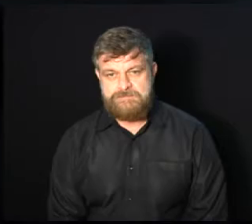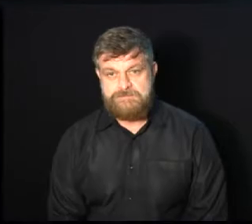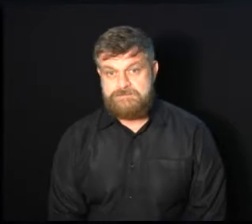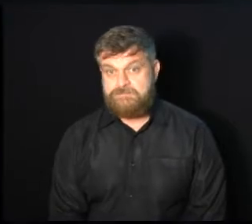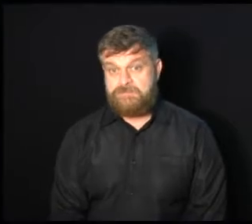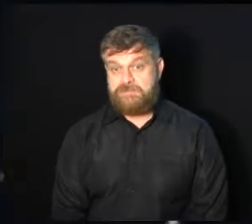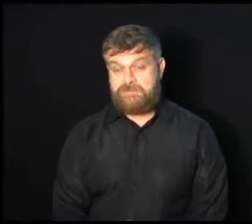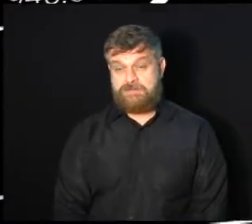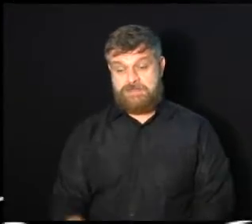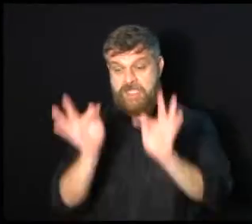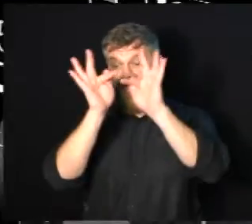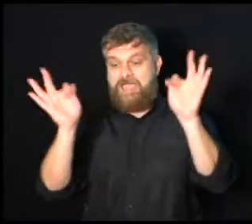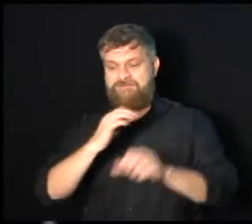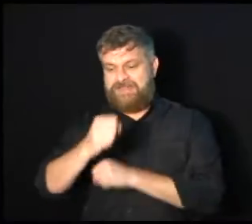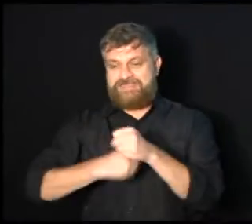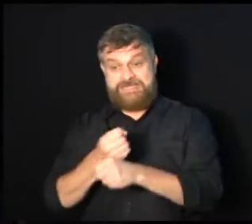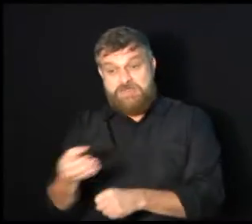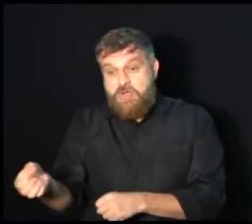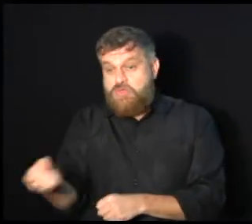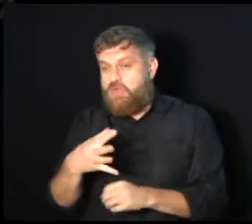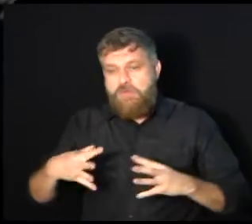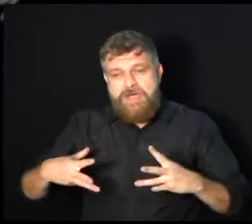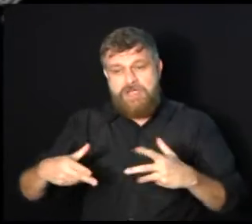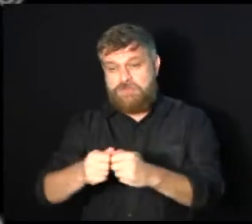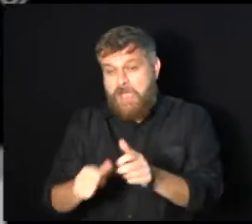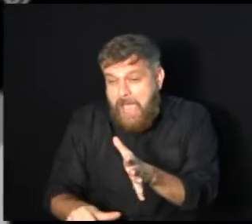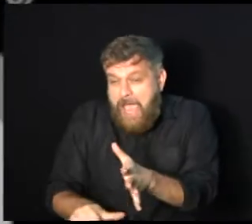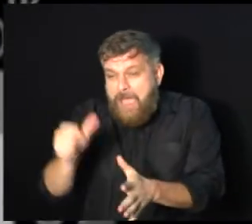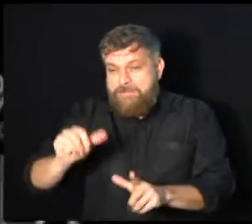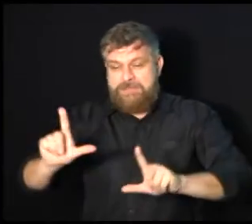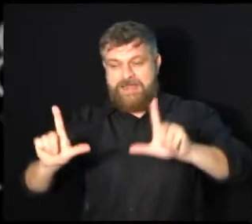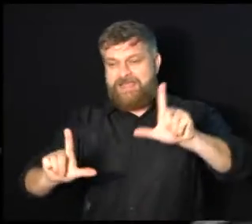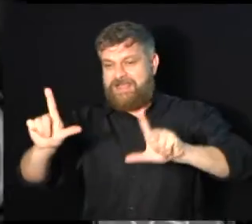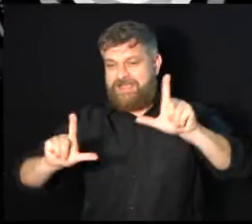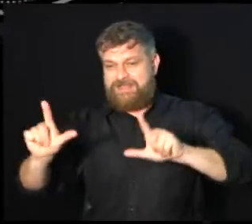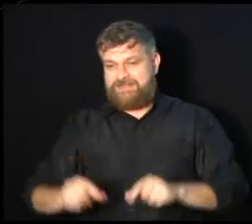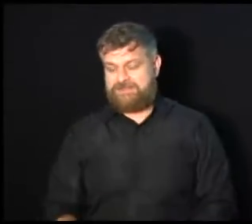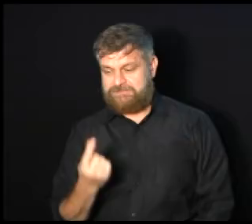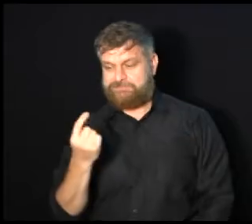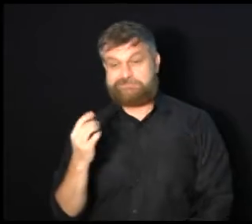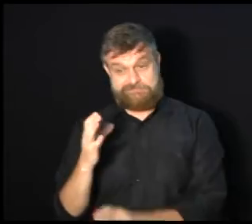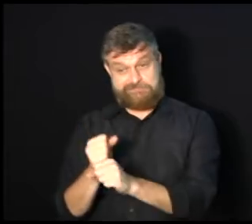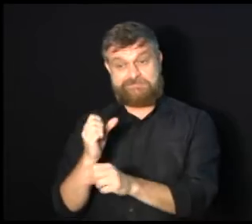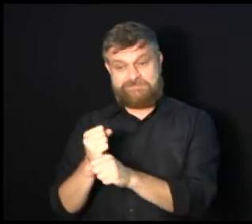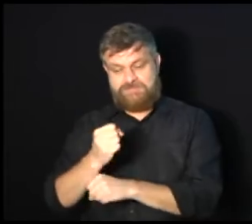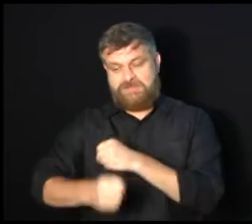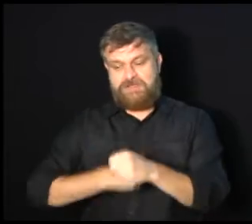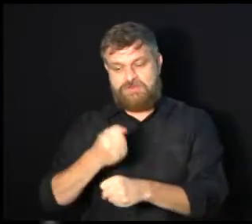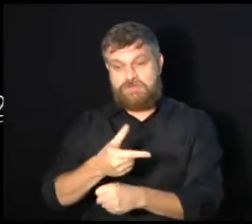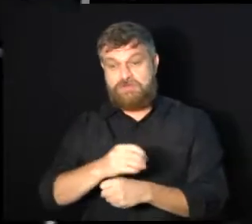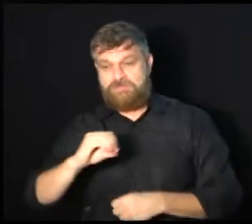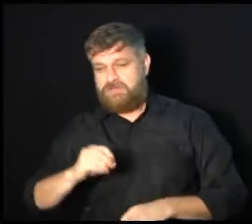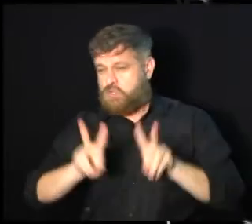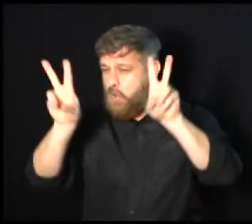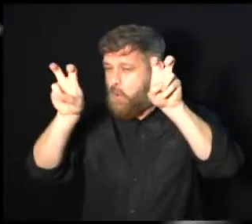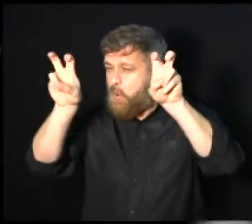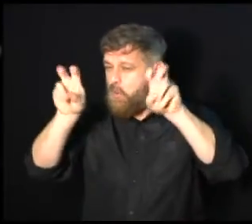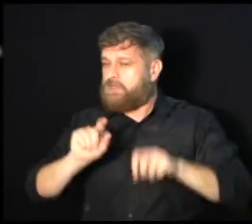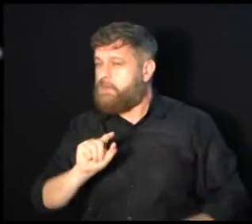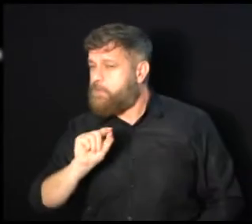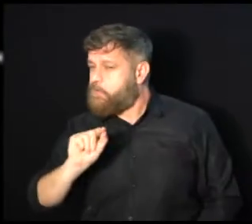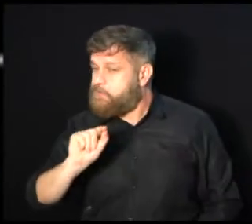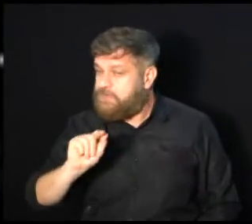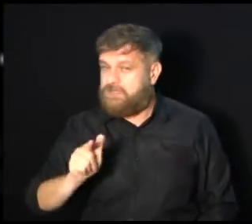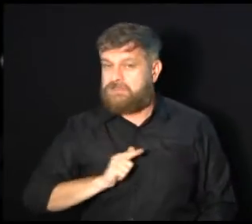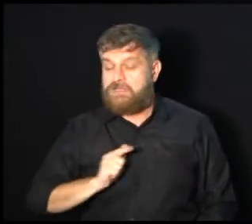Bom, feliz ano novo para todo mundo, porque essa é a primeira edição do quadro Na Ponta do Lápis de 2020. E o tema não poderia ser